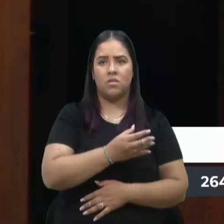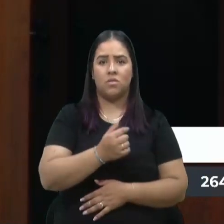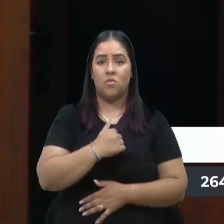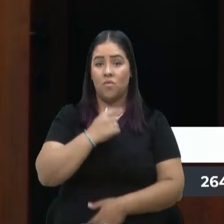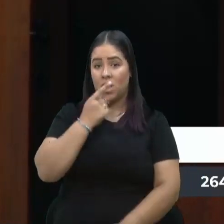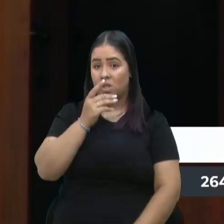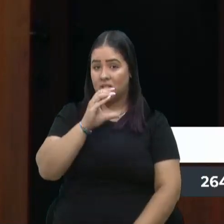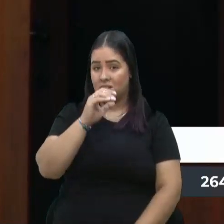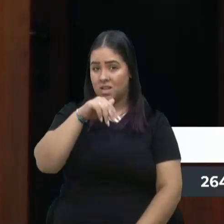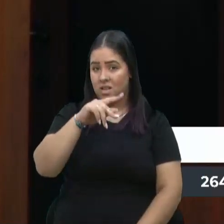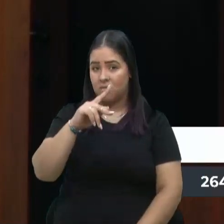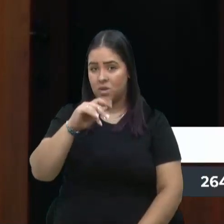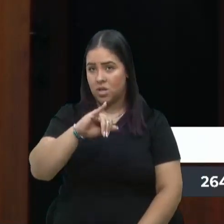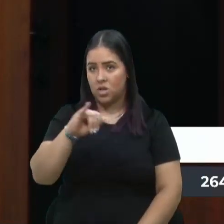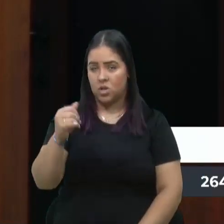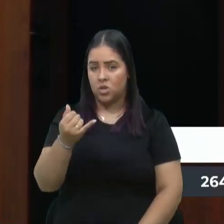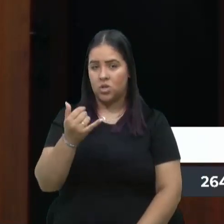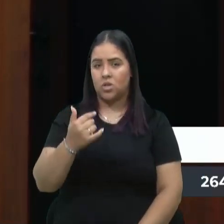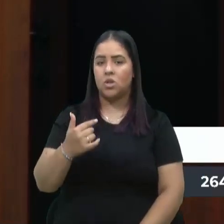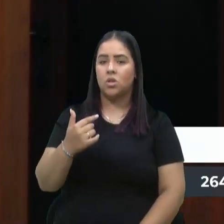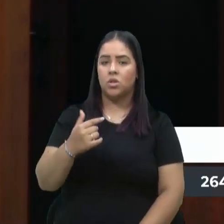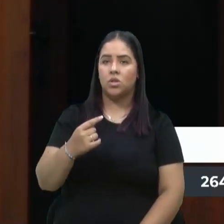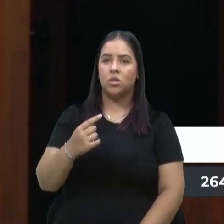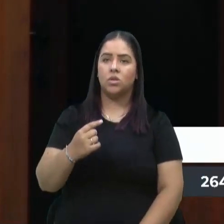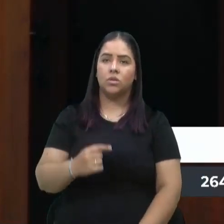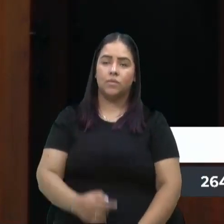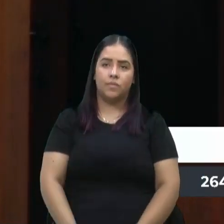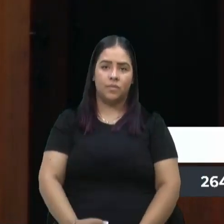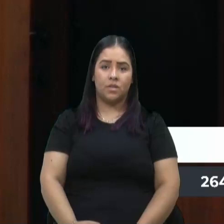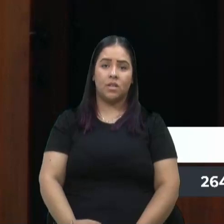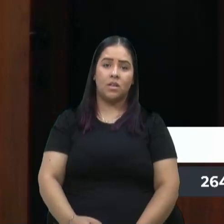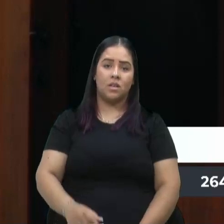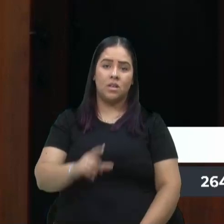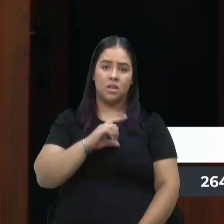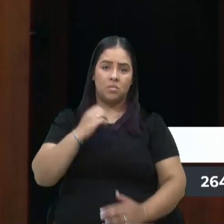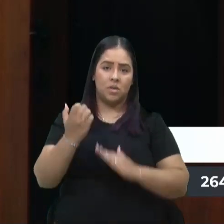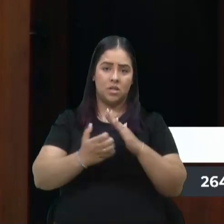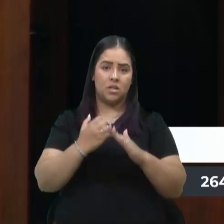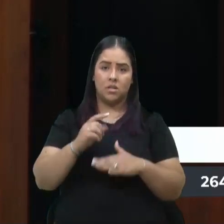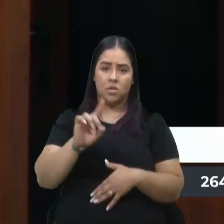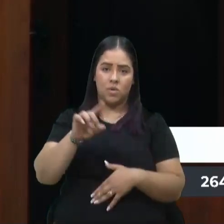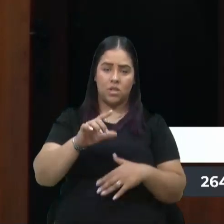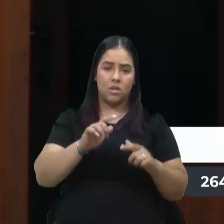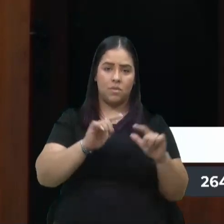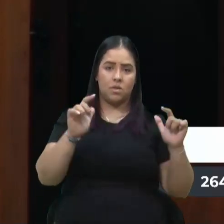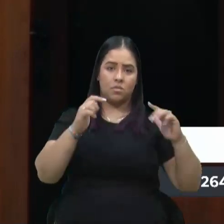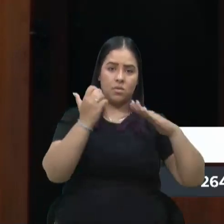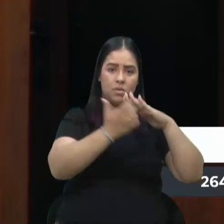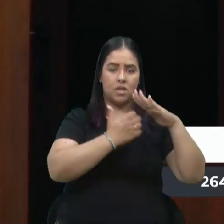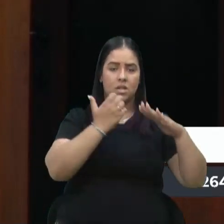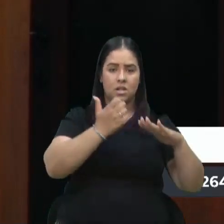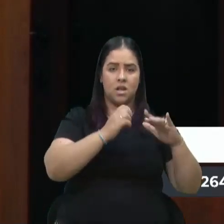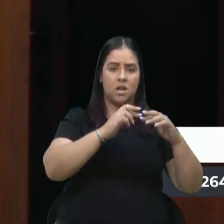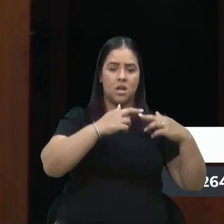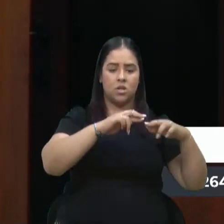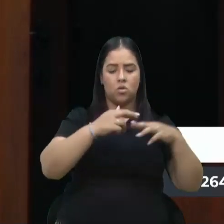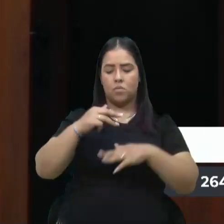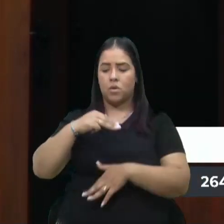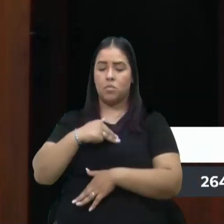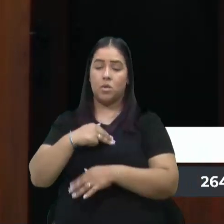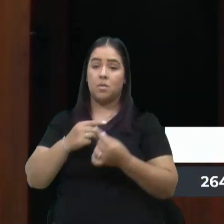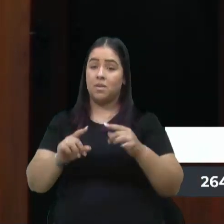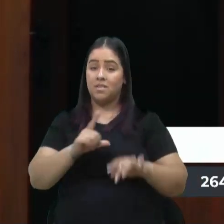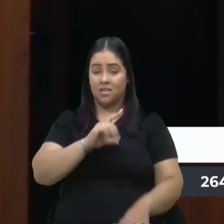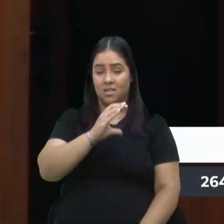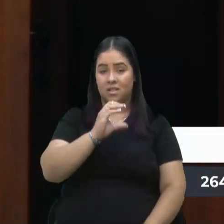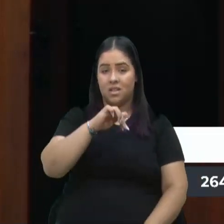CNPJ. Nós tivemos uma empresária aqui hoje, que não é do porte de uma Randon Marco Polo, mas é uma empresária, tem um CNPJ, e